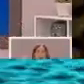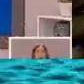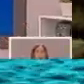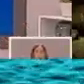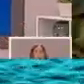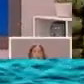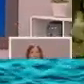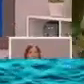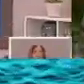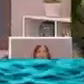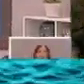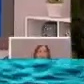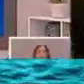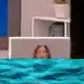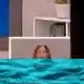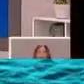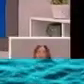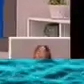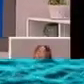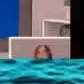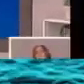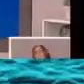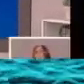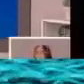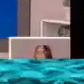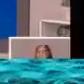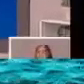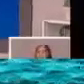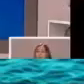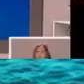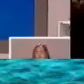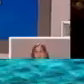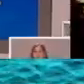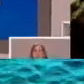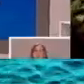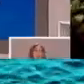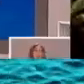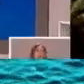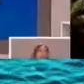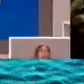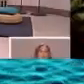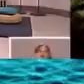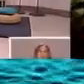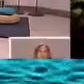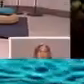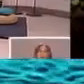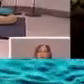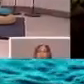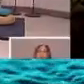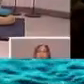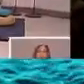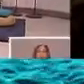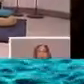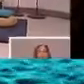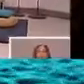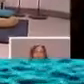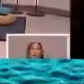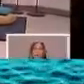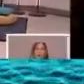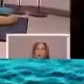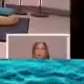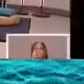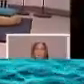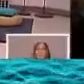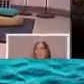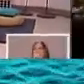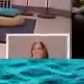atividades. Portanto, muitos de nós ficámos em casa durante semanas ou meses. Mas só pudemos ficar em casa semanas ou meses porque houve quem fosse trabalhar. Houve quem fosse trabalhar para não parar a economia. Houve quem fosse tratar da água, da